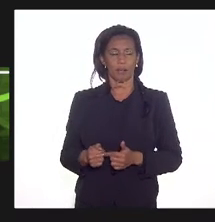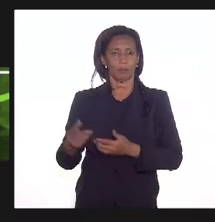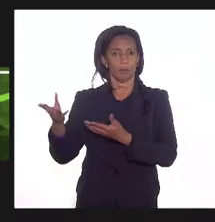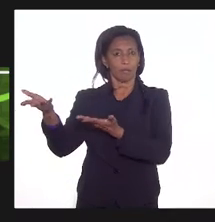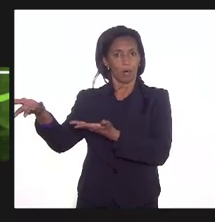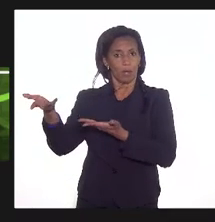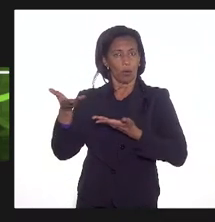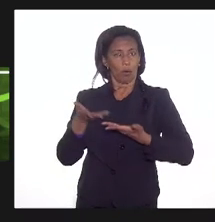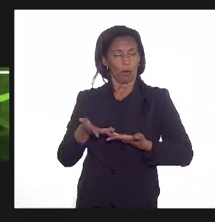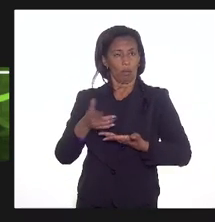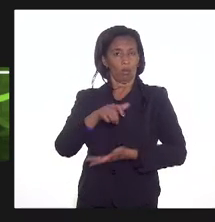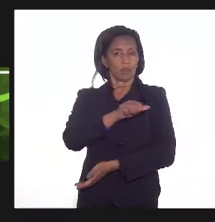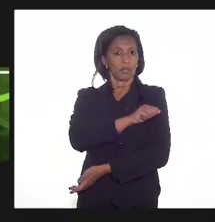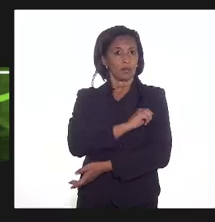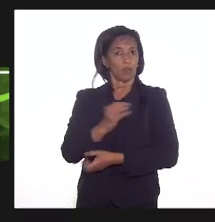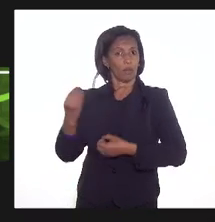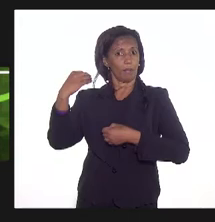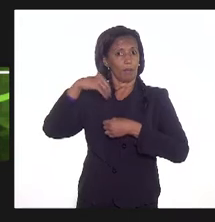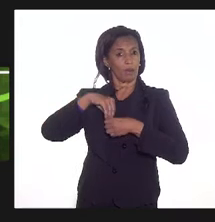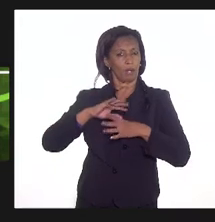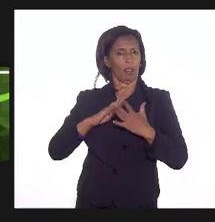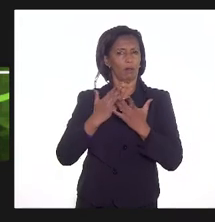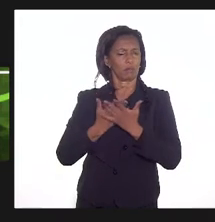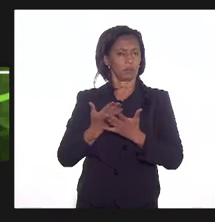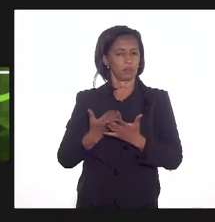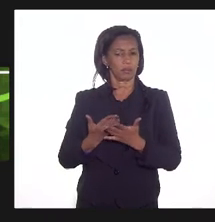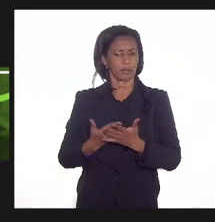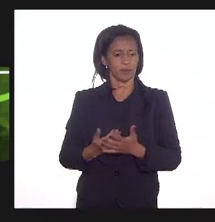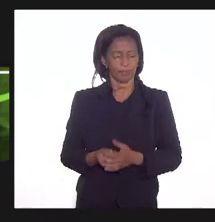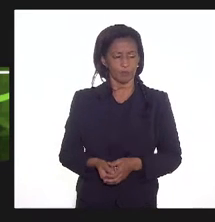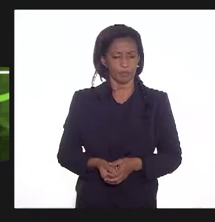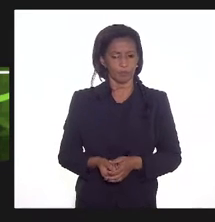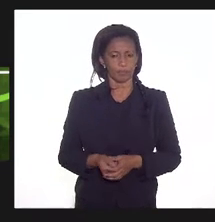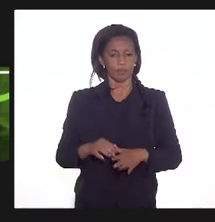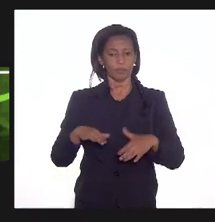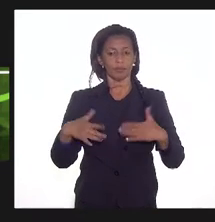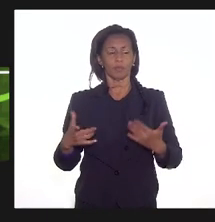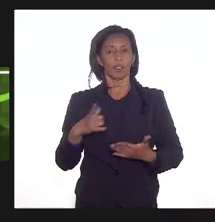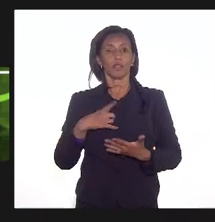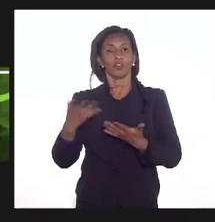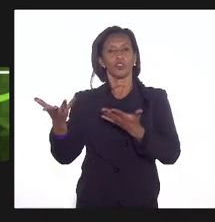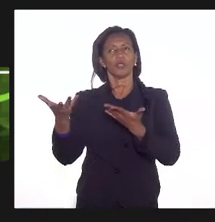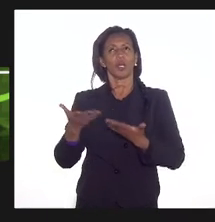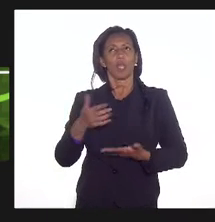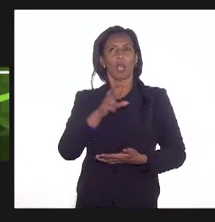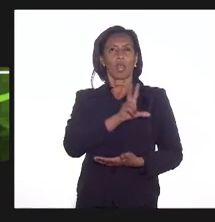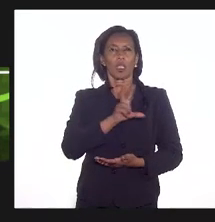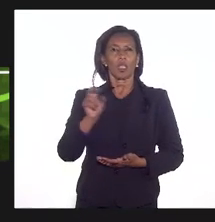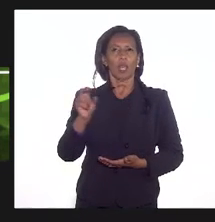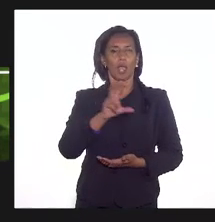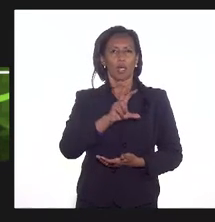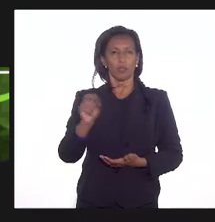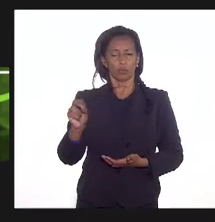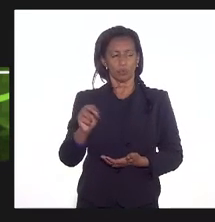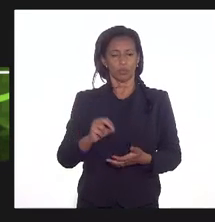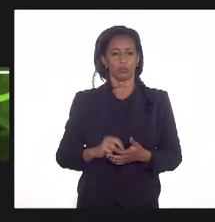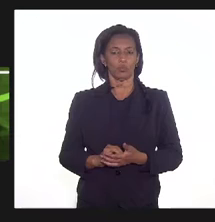trazer esses alunos para dentro da escola né então assim a gente recebe uma média de quinhentos